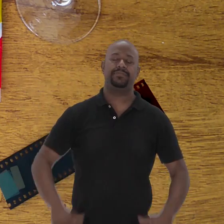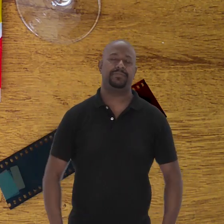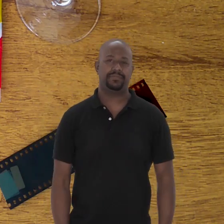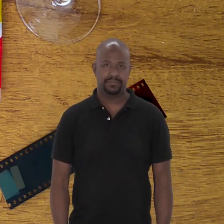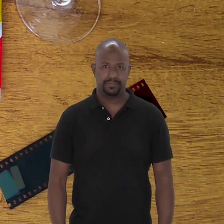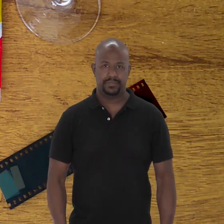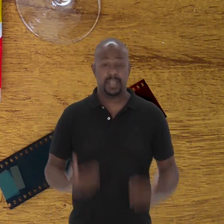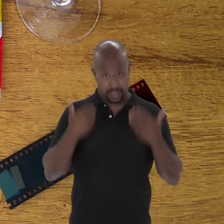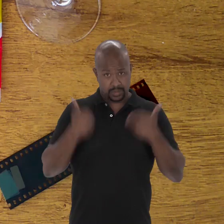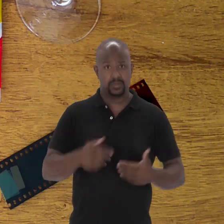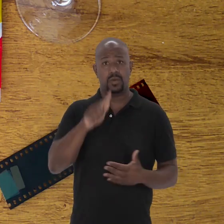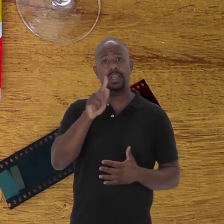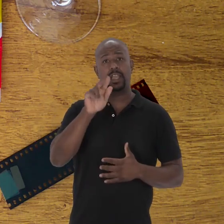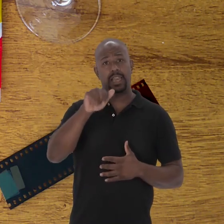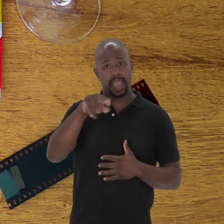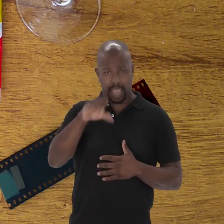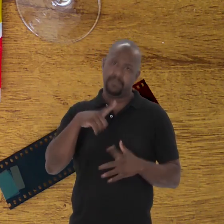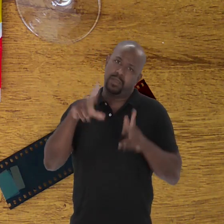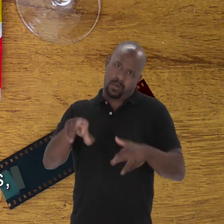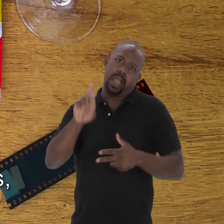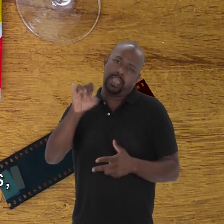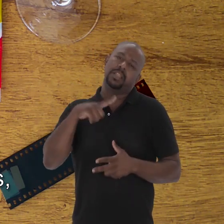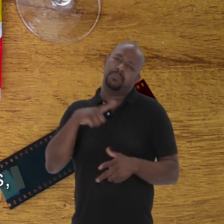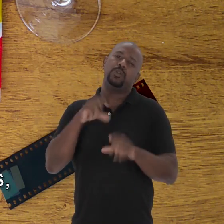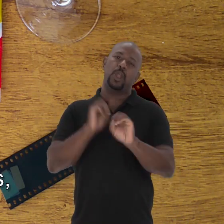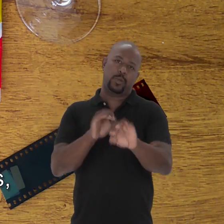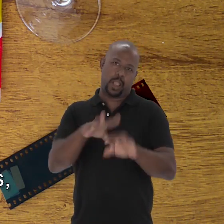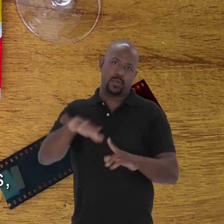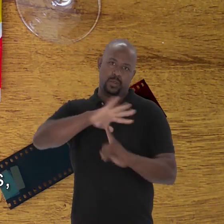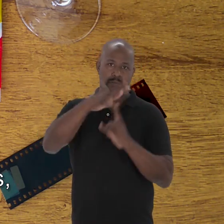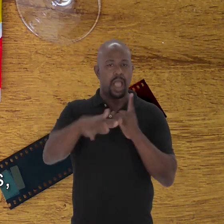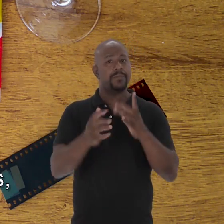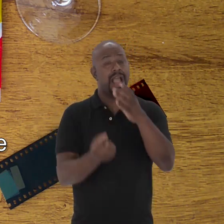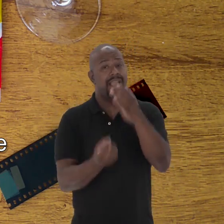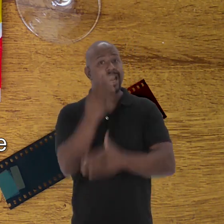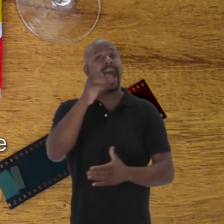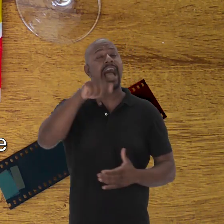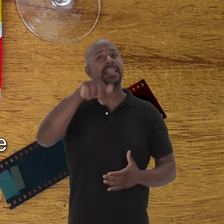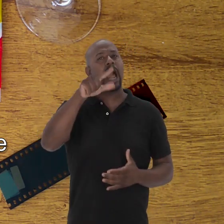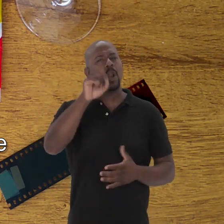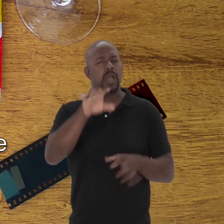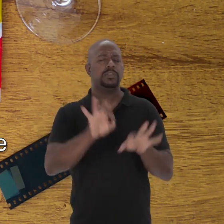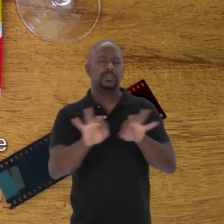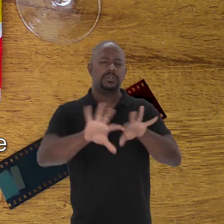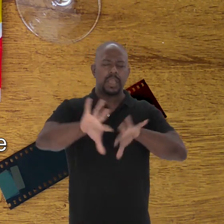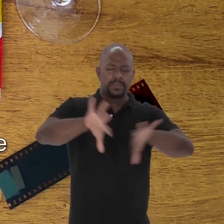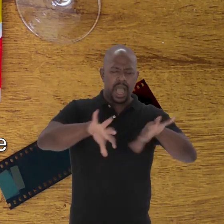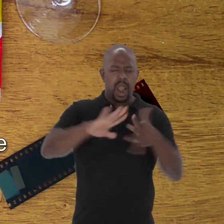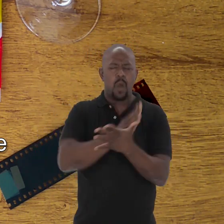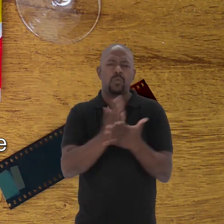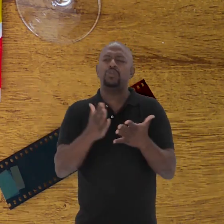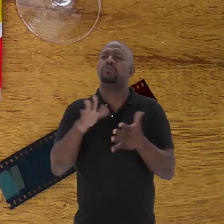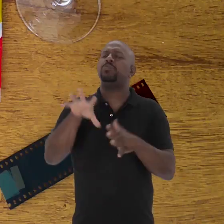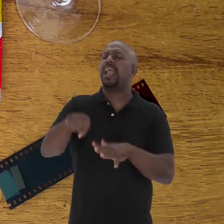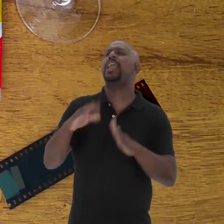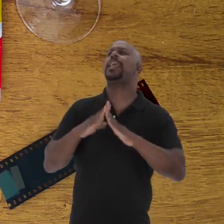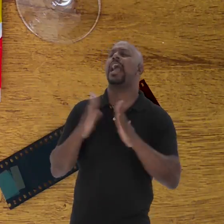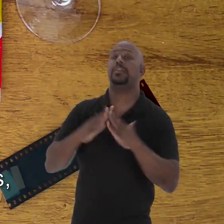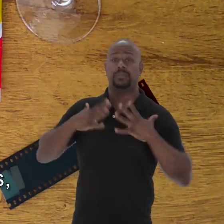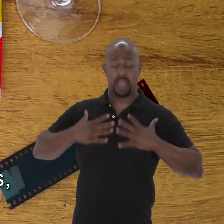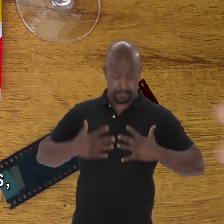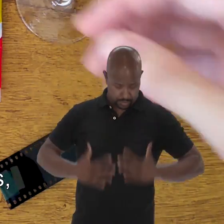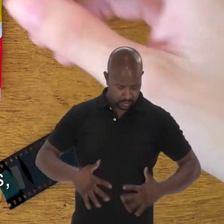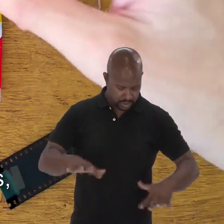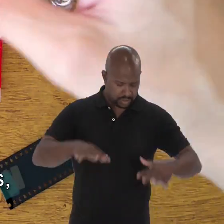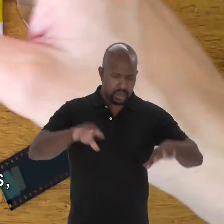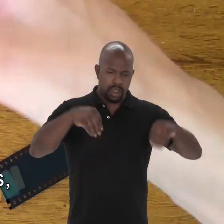sou o Guilherme, assim como a Rita, também sou educador do mar. E para criar os filtros analógicos, eu separei alguns materiais que encontrei em casa, como essas